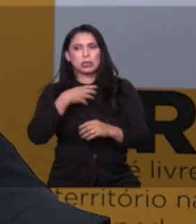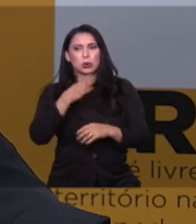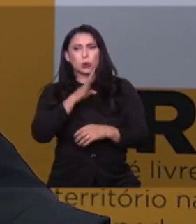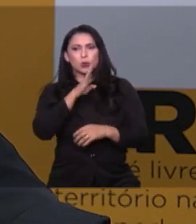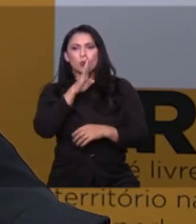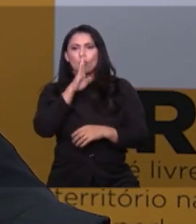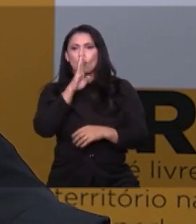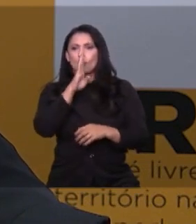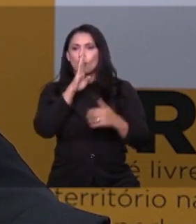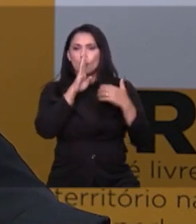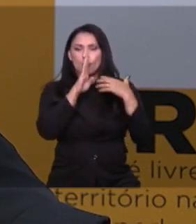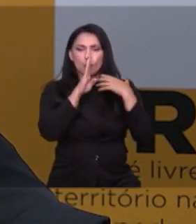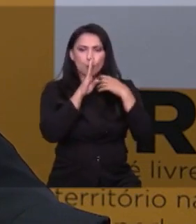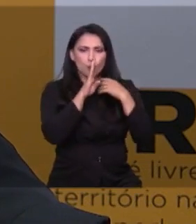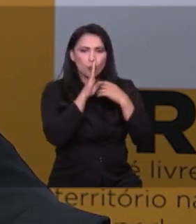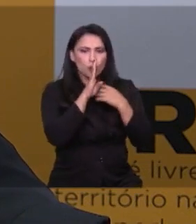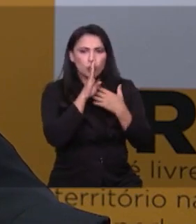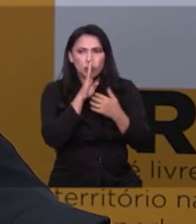um grupo de pessoas